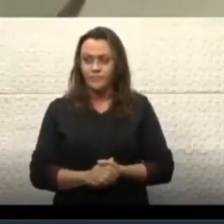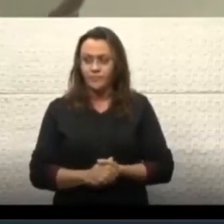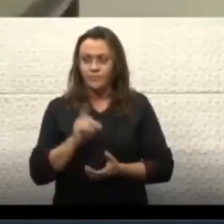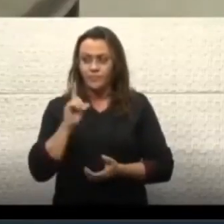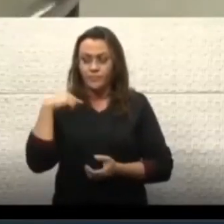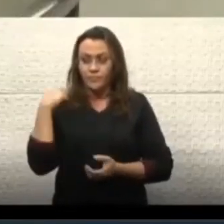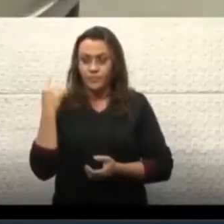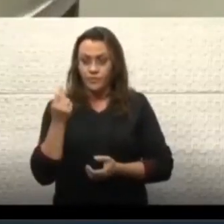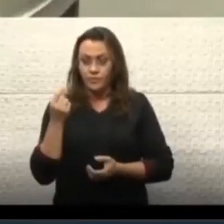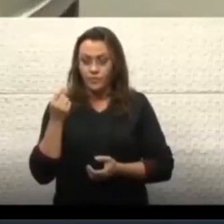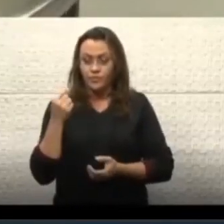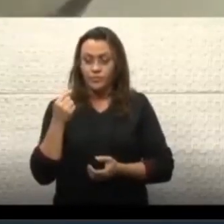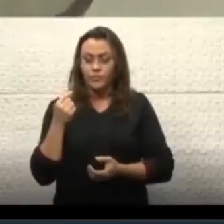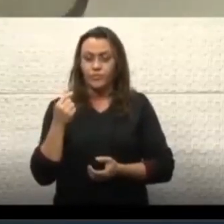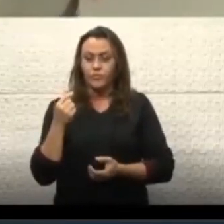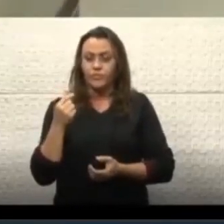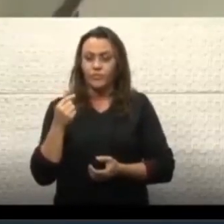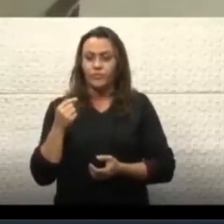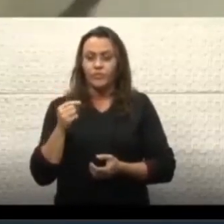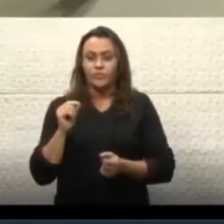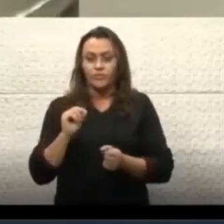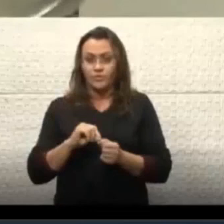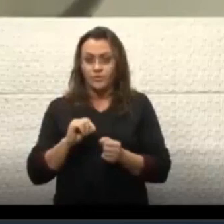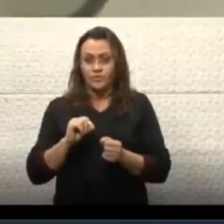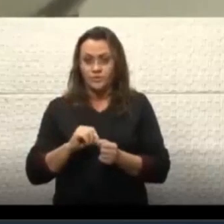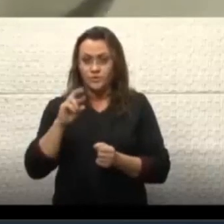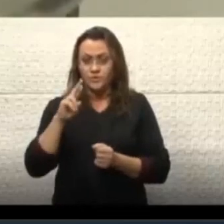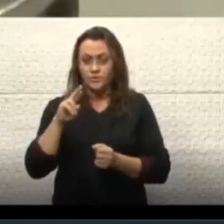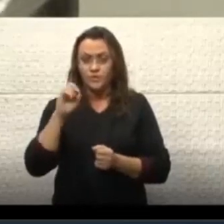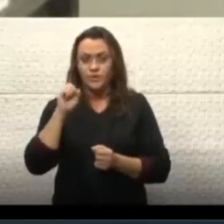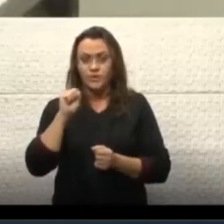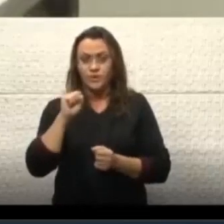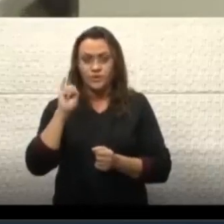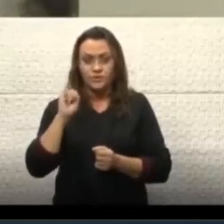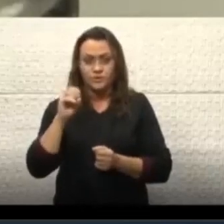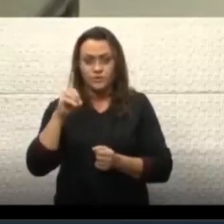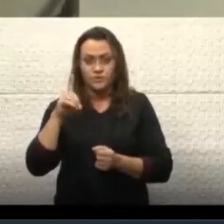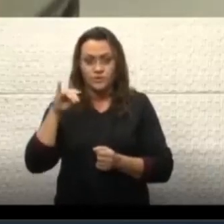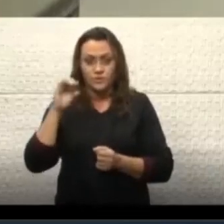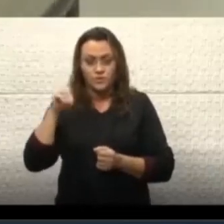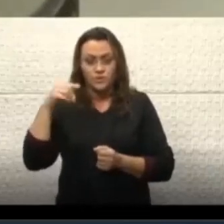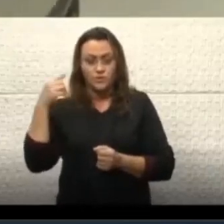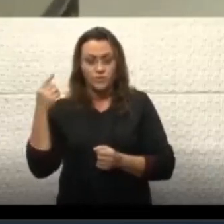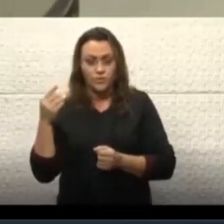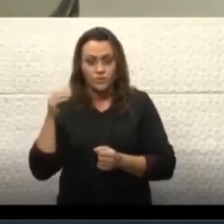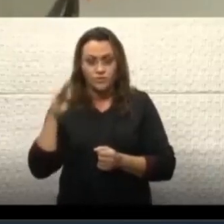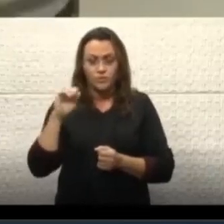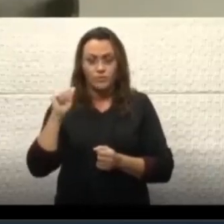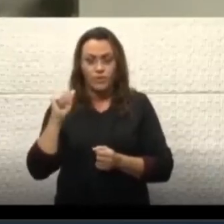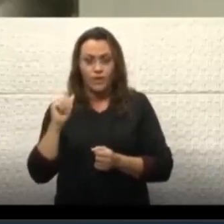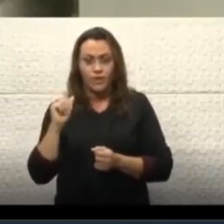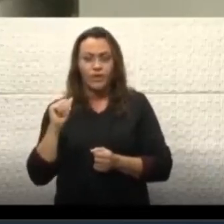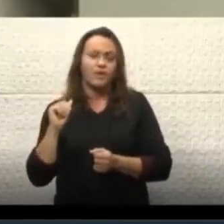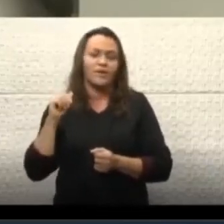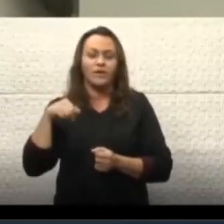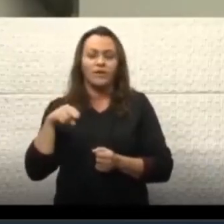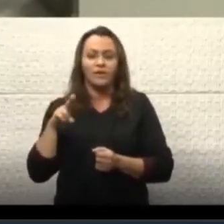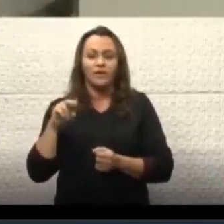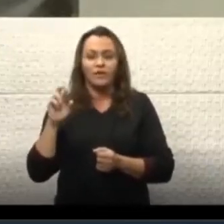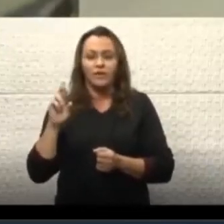E depois nós vamos transferir o resíduo que sobrou aí na peneira direto para um becker. E como é que nós vamos fazer essa transferência?